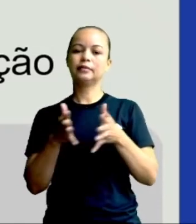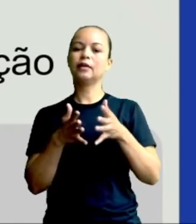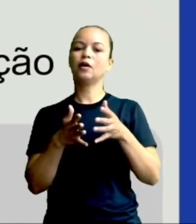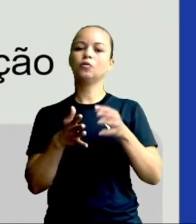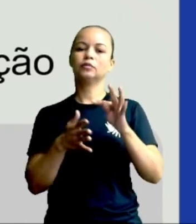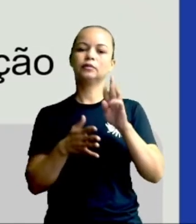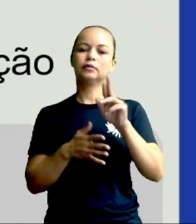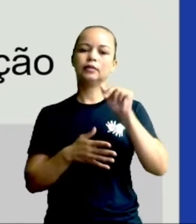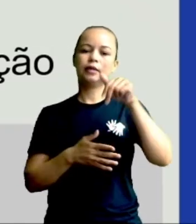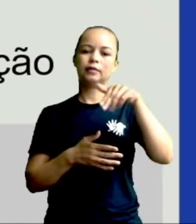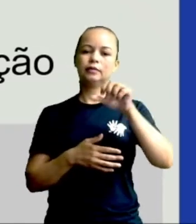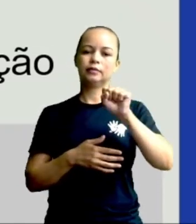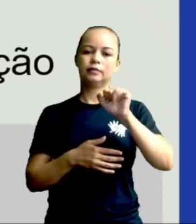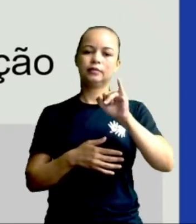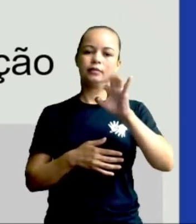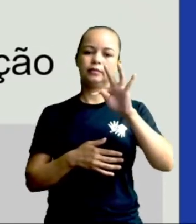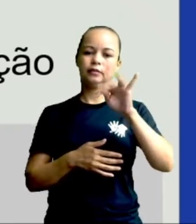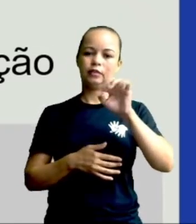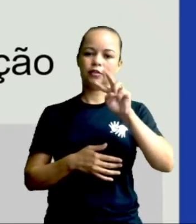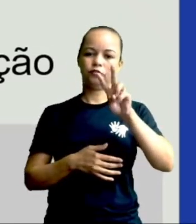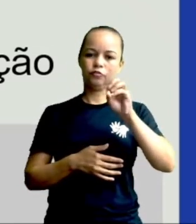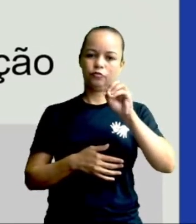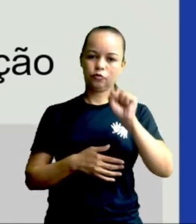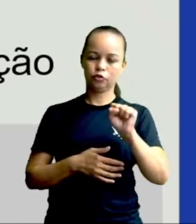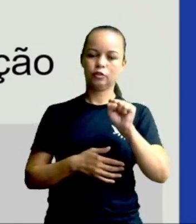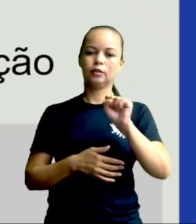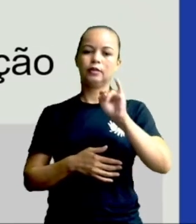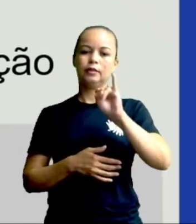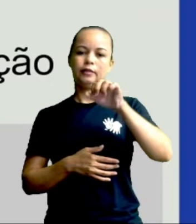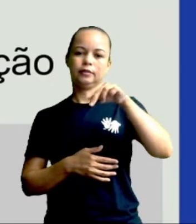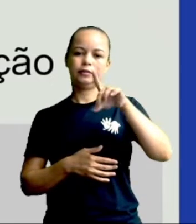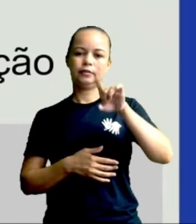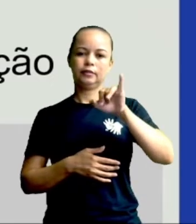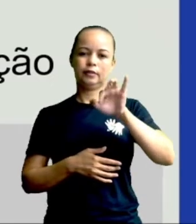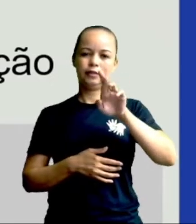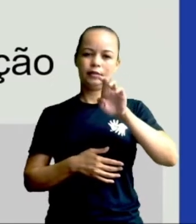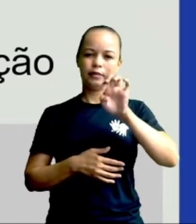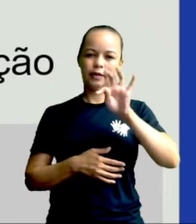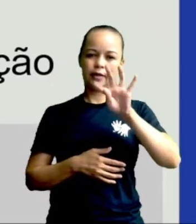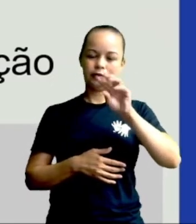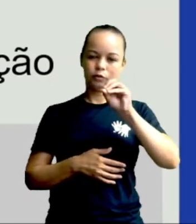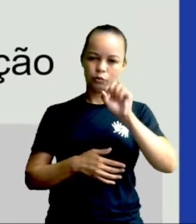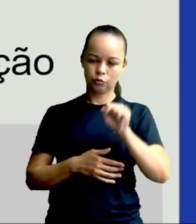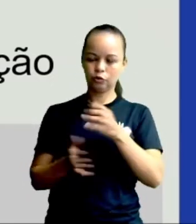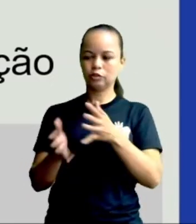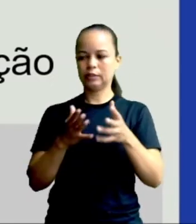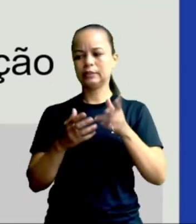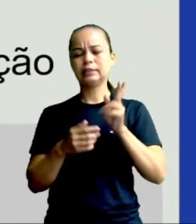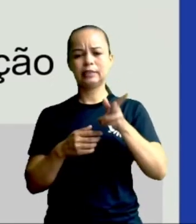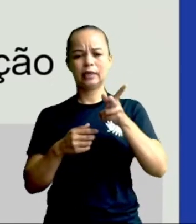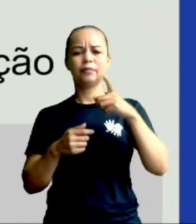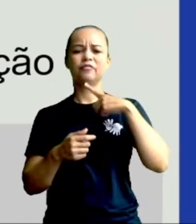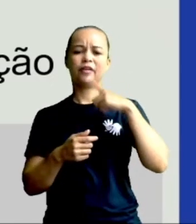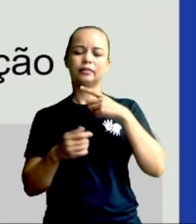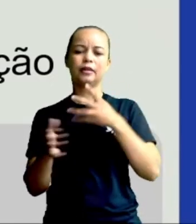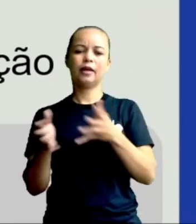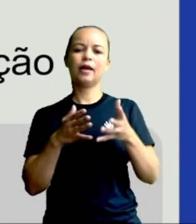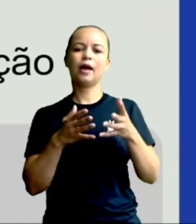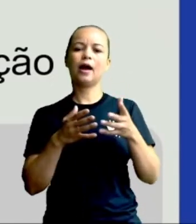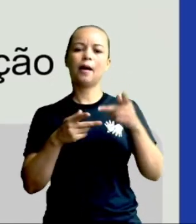transitivos indiretos então eles sempre vão receber a preposição com